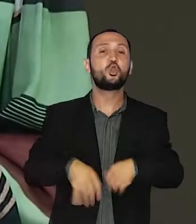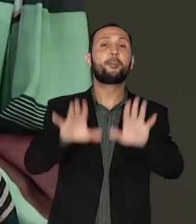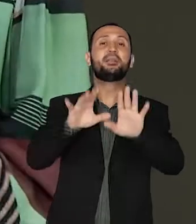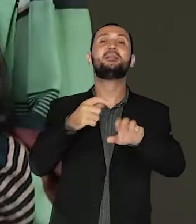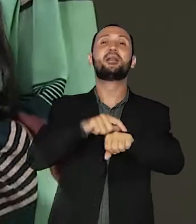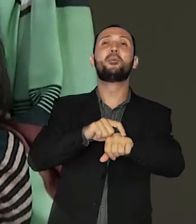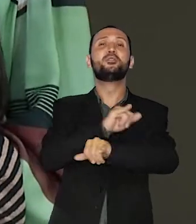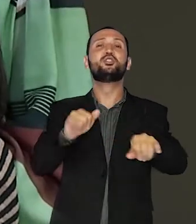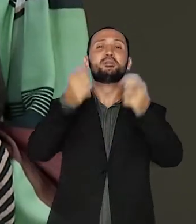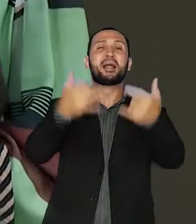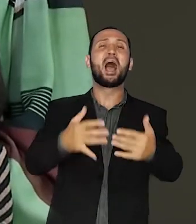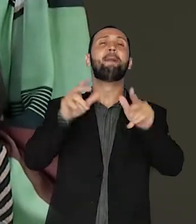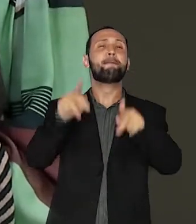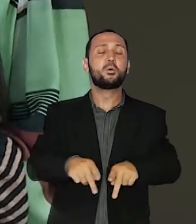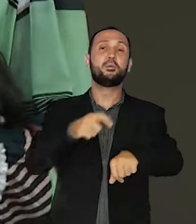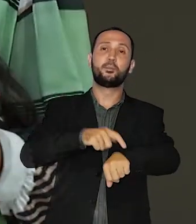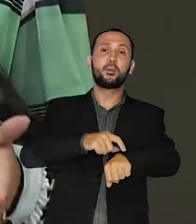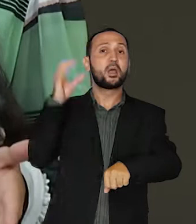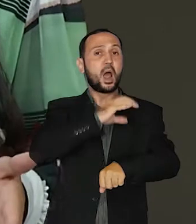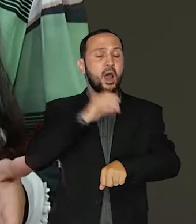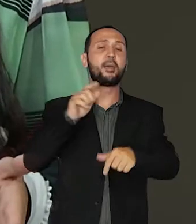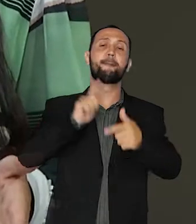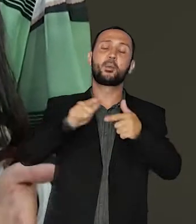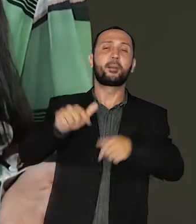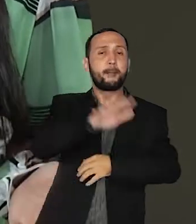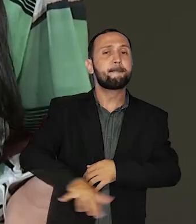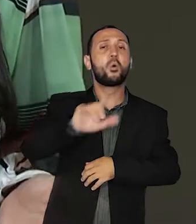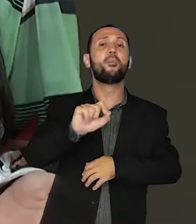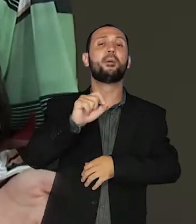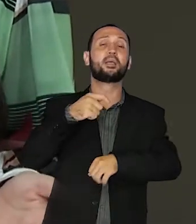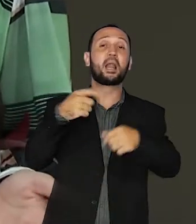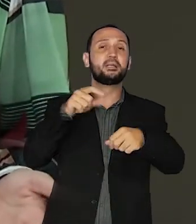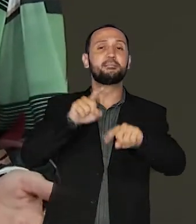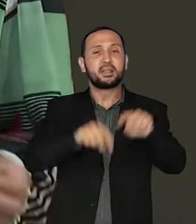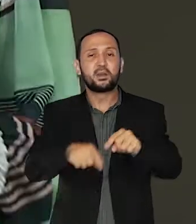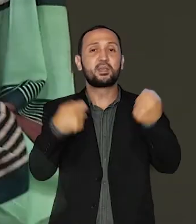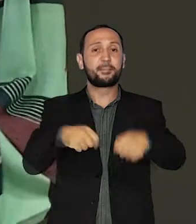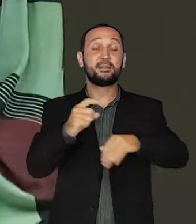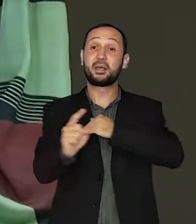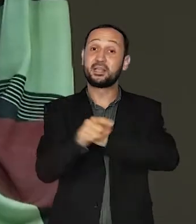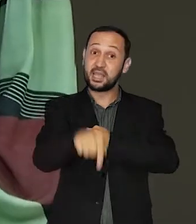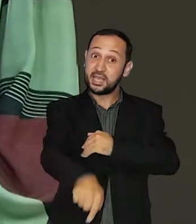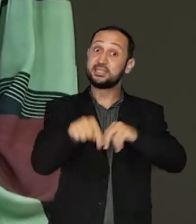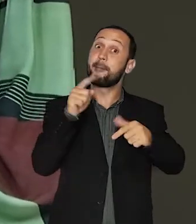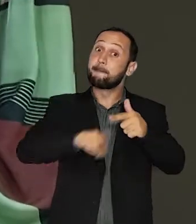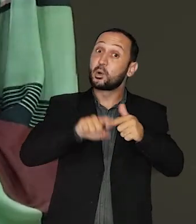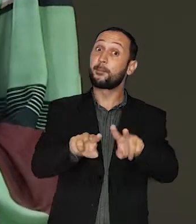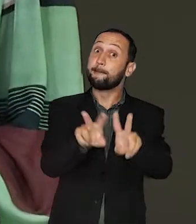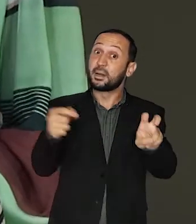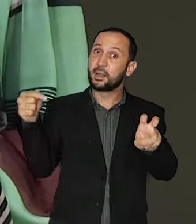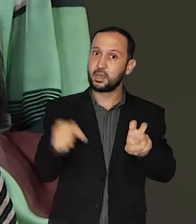dispensa a licitação em casos de emergências e calamidades públicas para aqueles bens necessários ao atendimento da